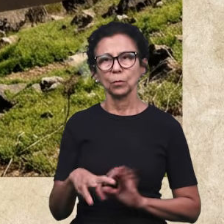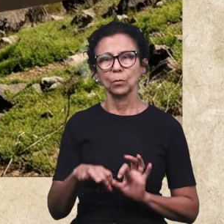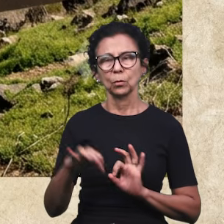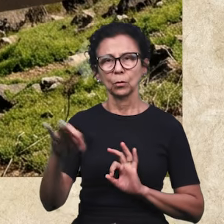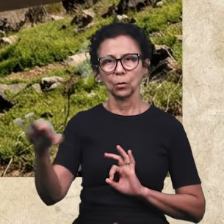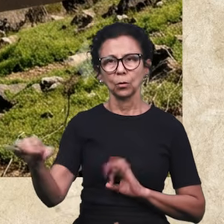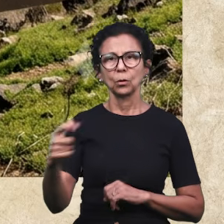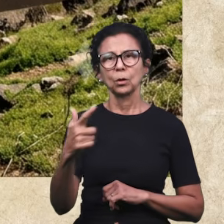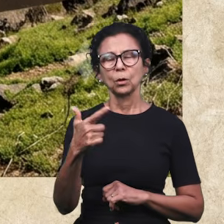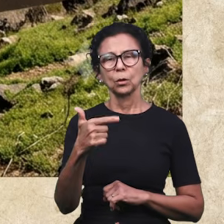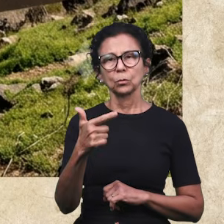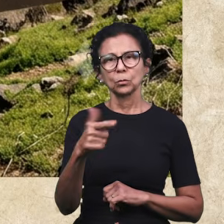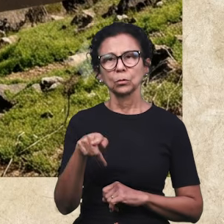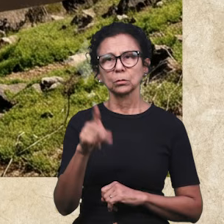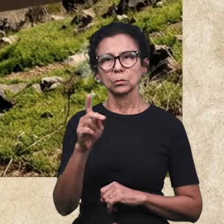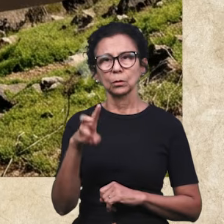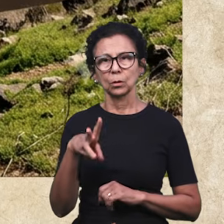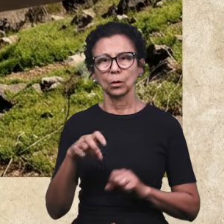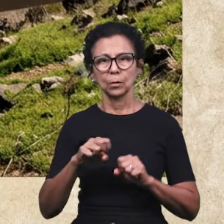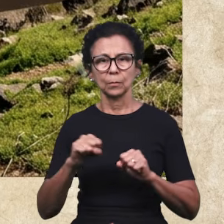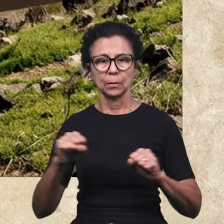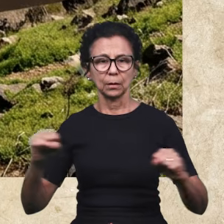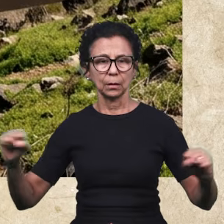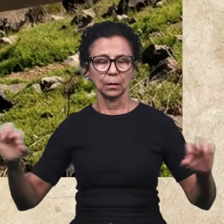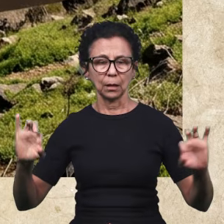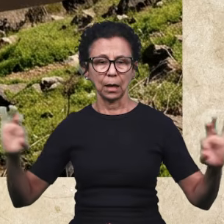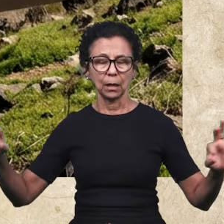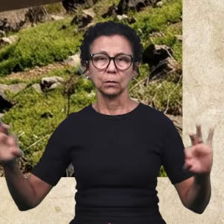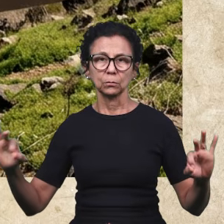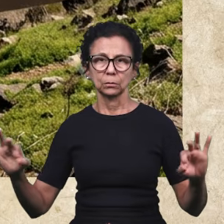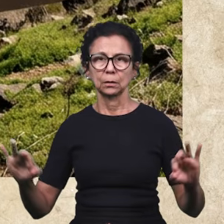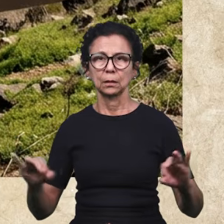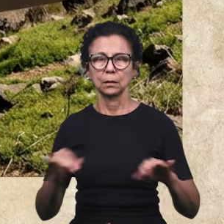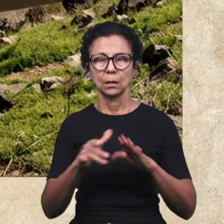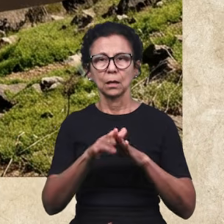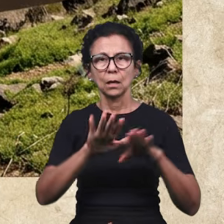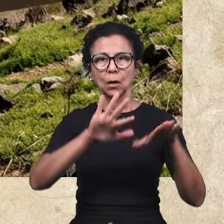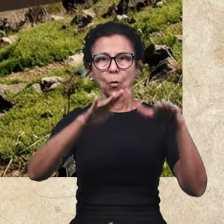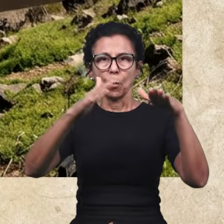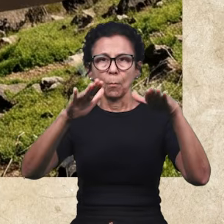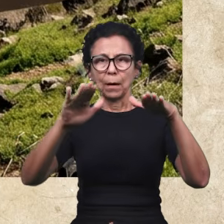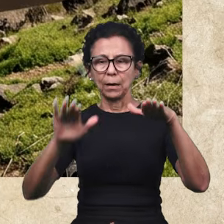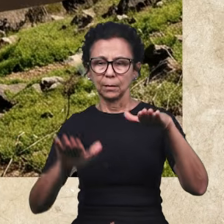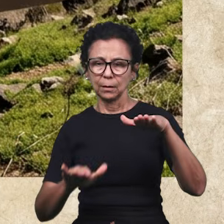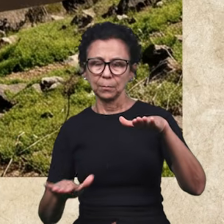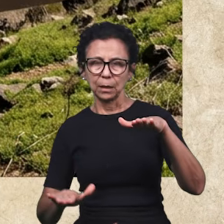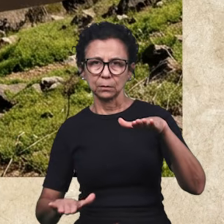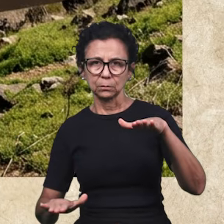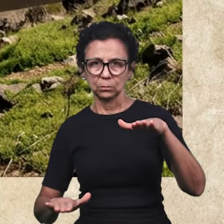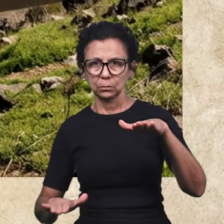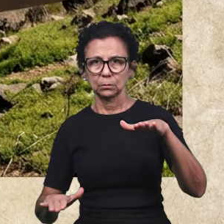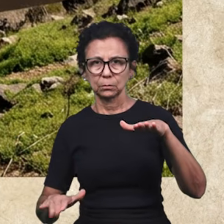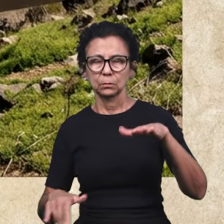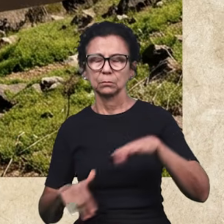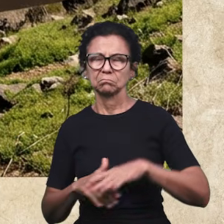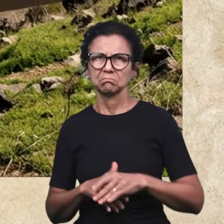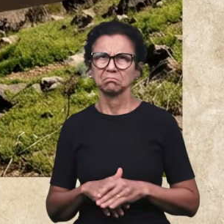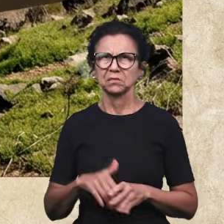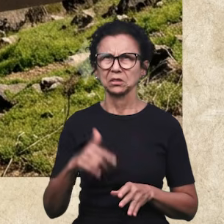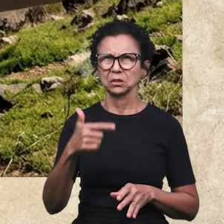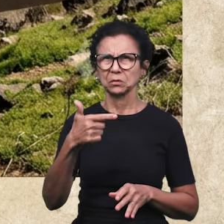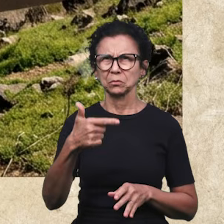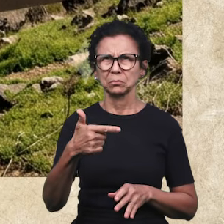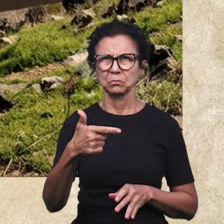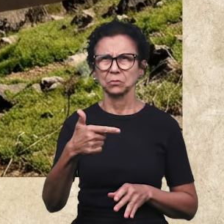Ali em torno de 210 metros abaixo do nível do mar. E nós temos